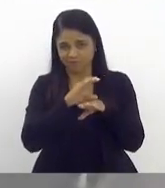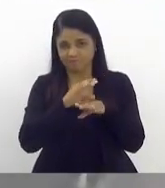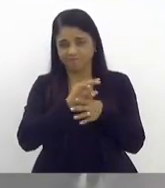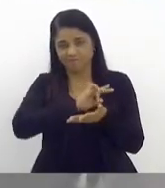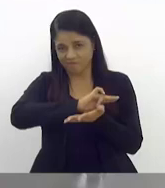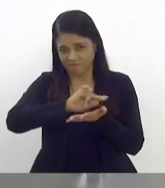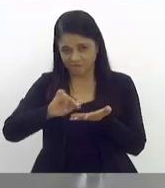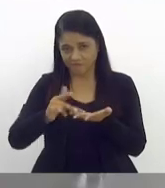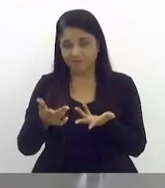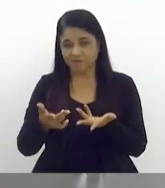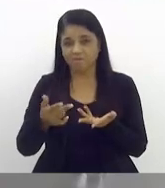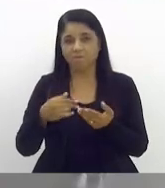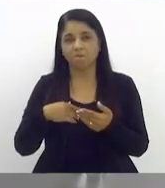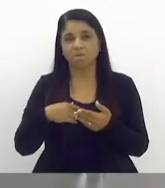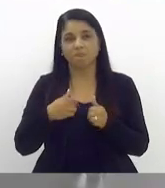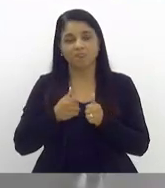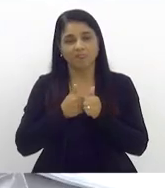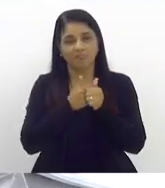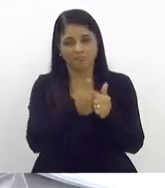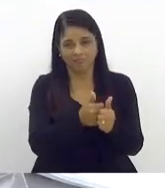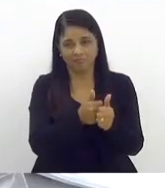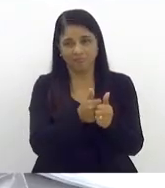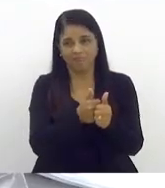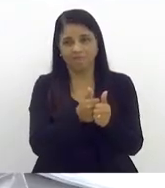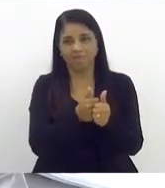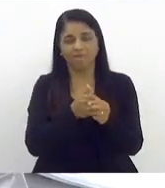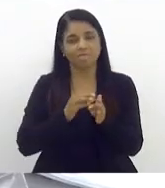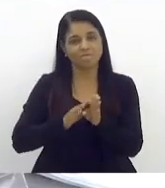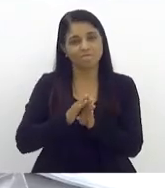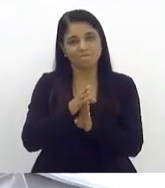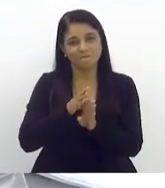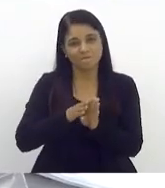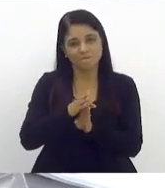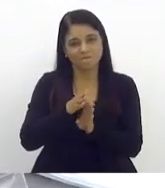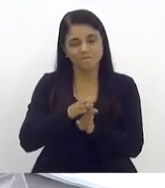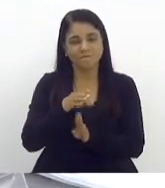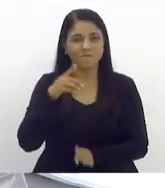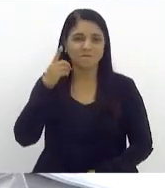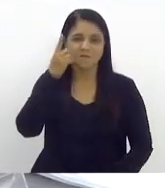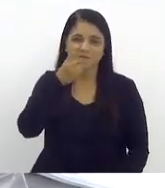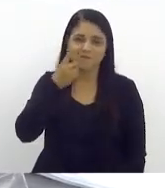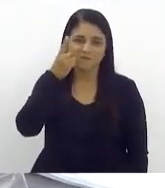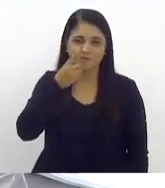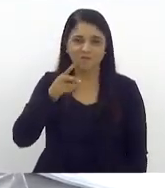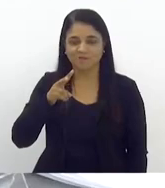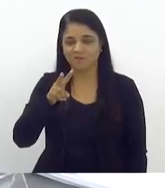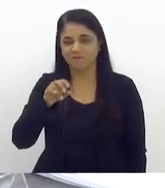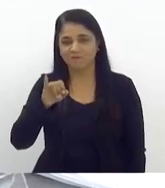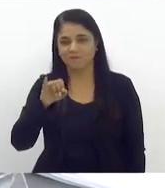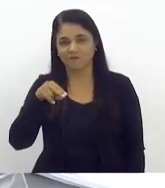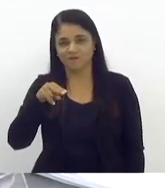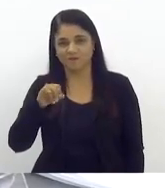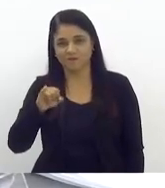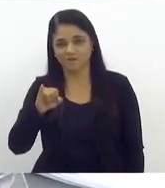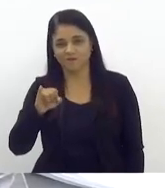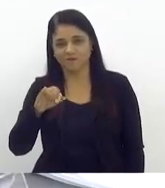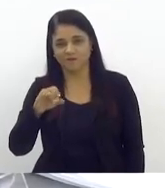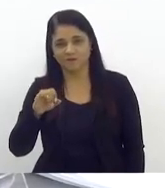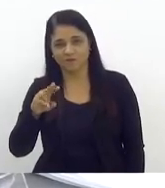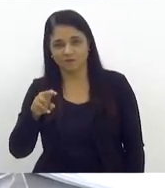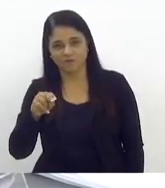aqui seguir a recomendação do deputado Vinícius Cozzolino para a gente votar em